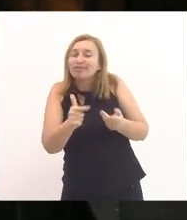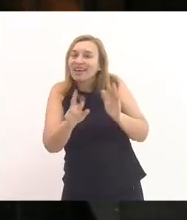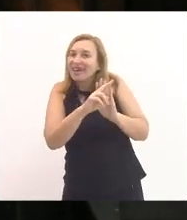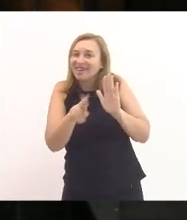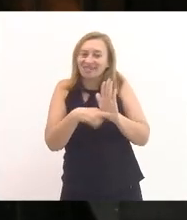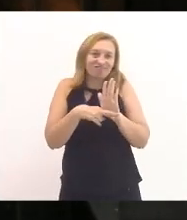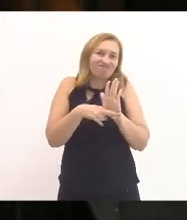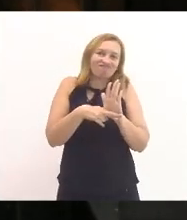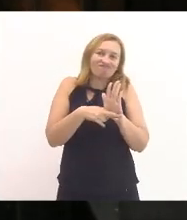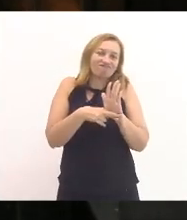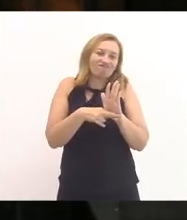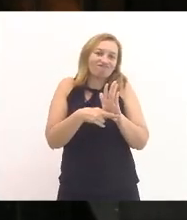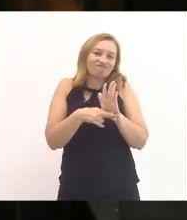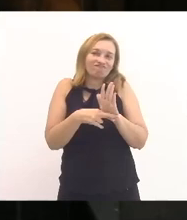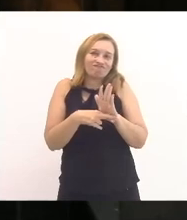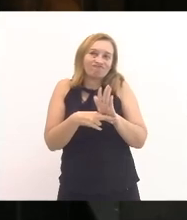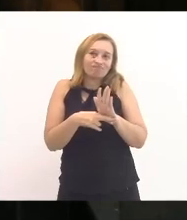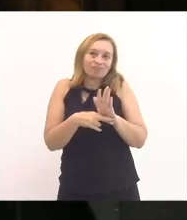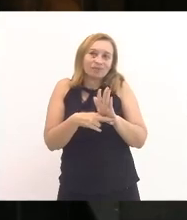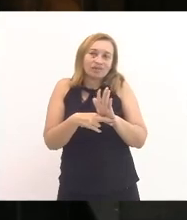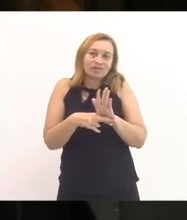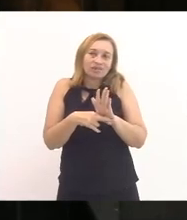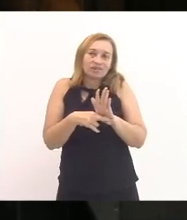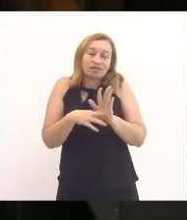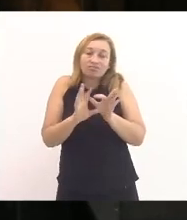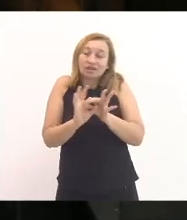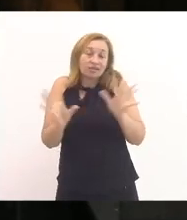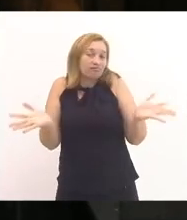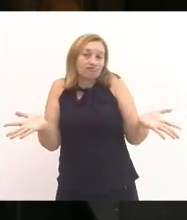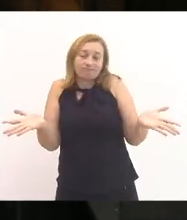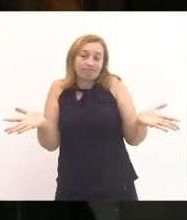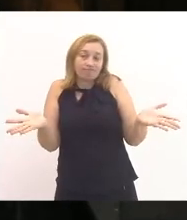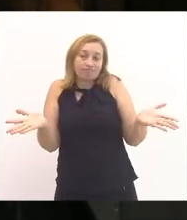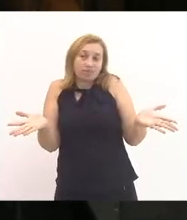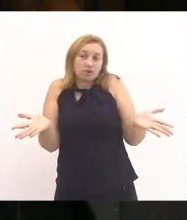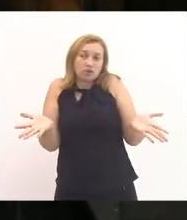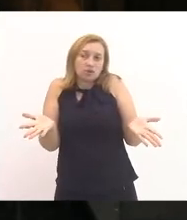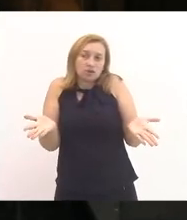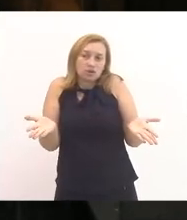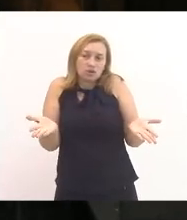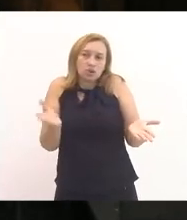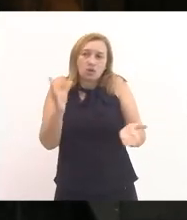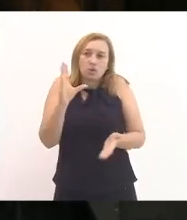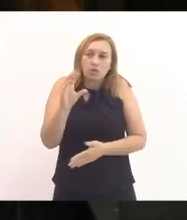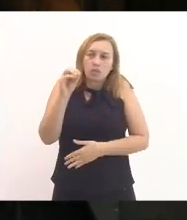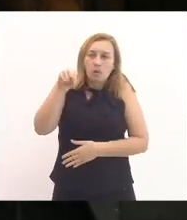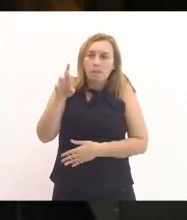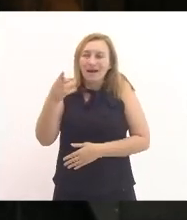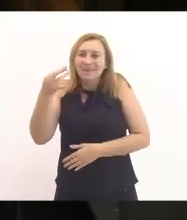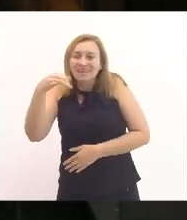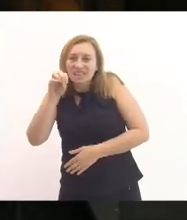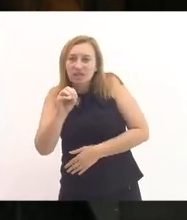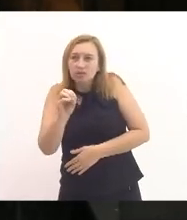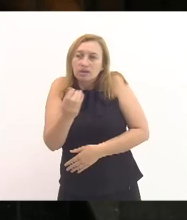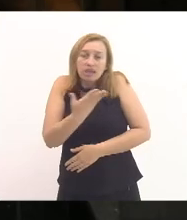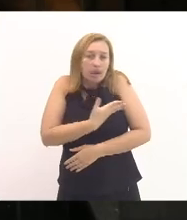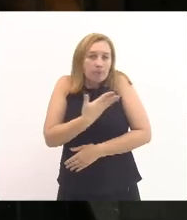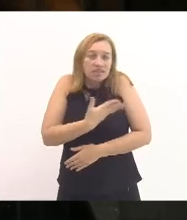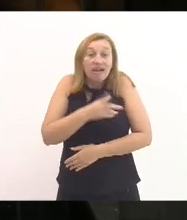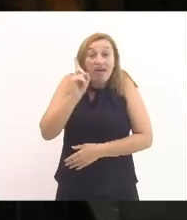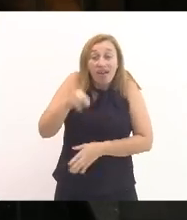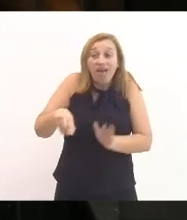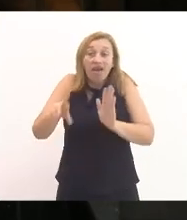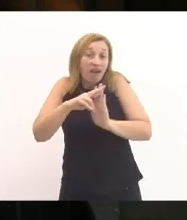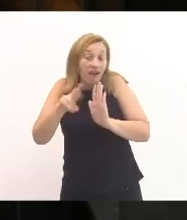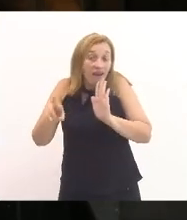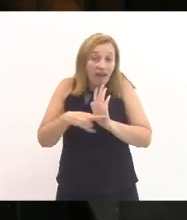regra é extremamente subjetivo o compadrio EA amizade são as regras